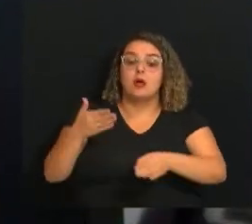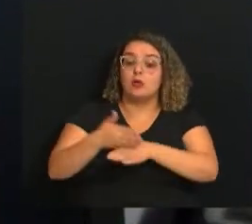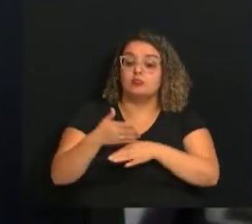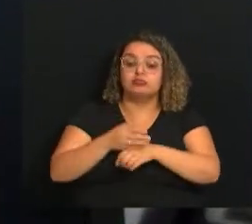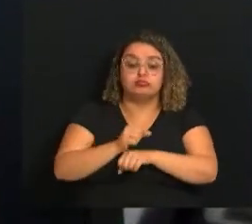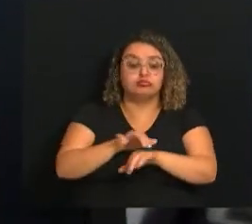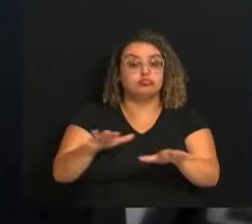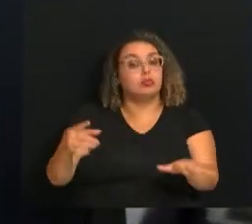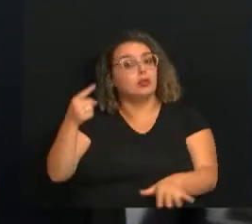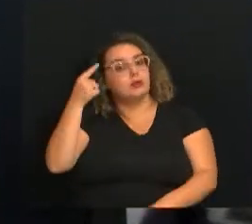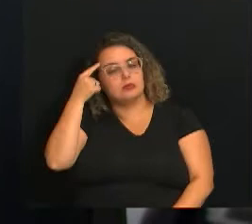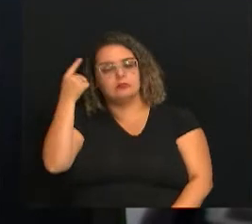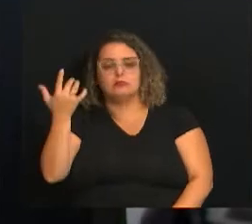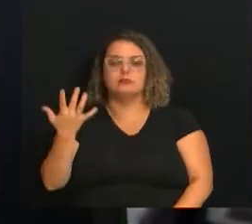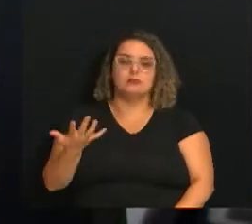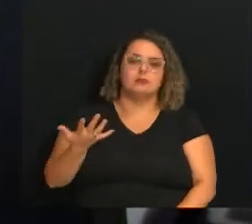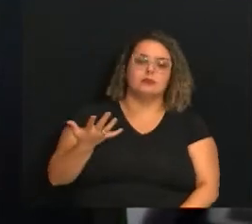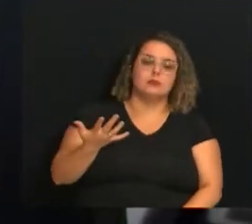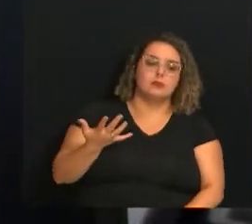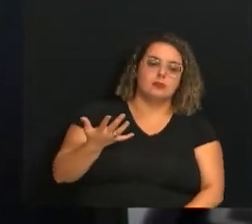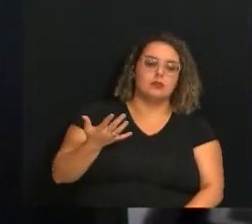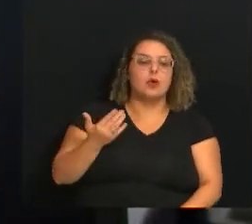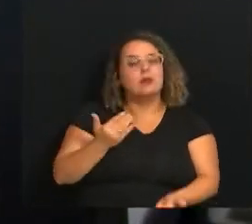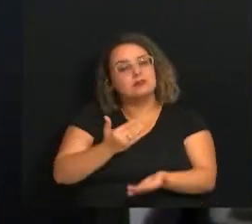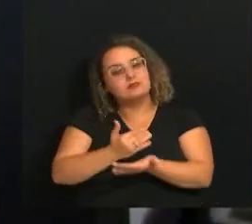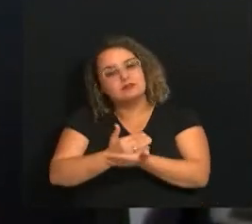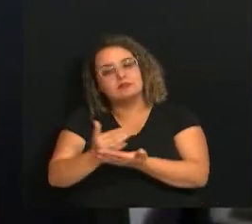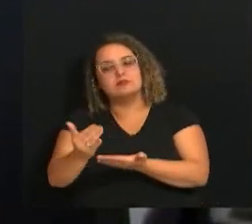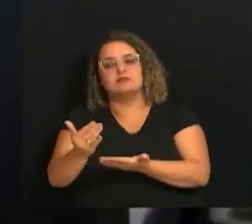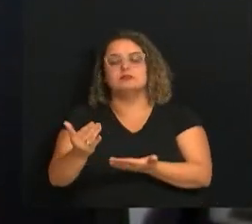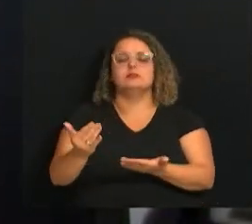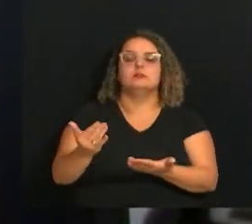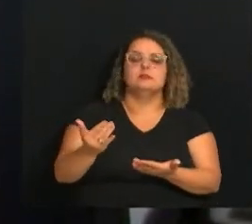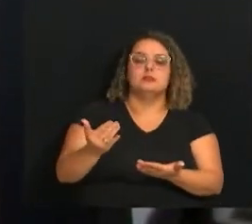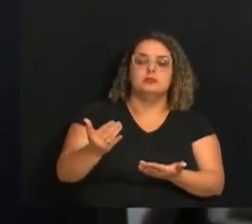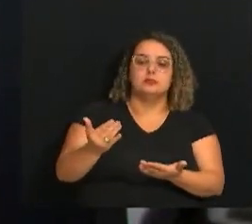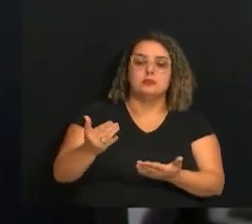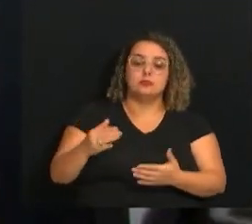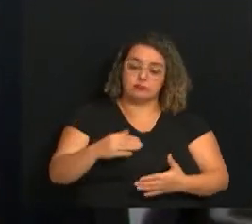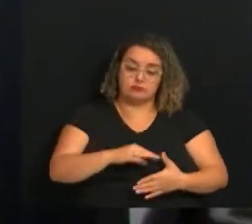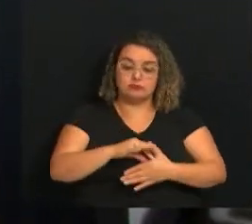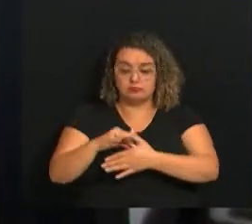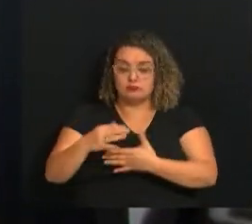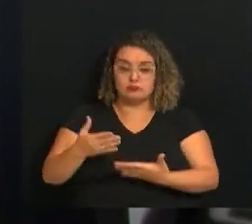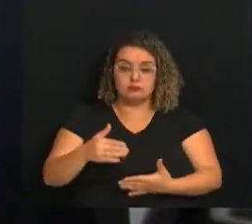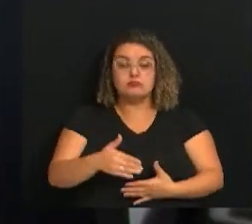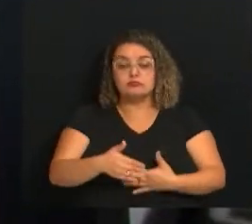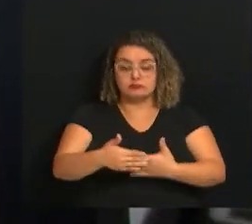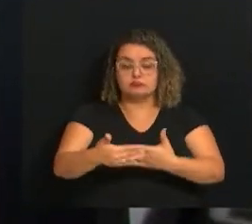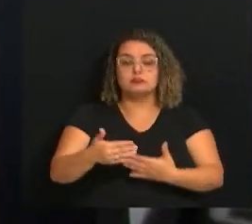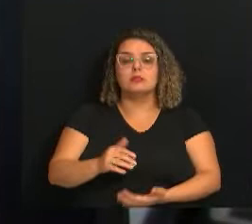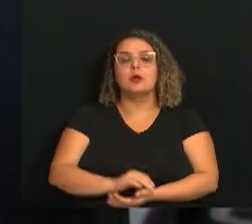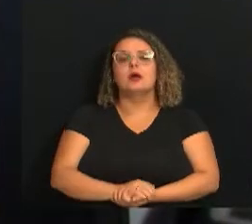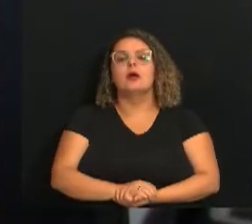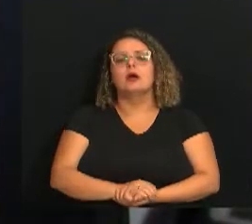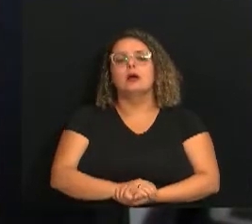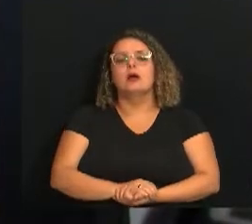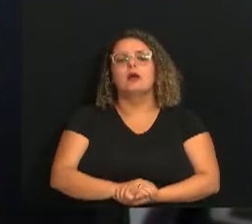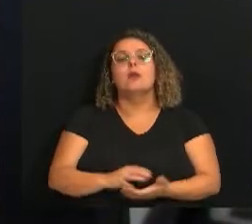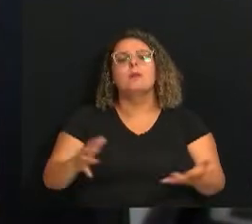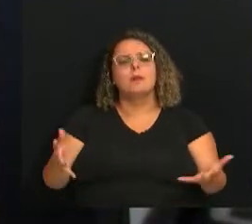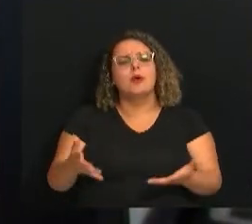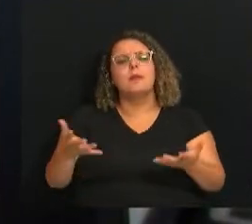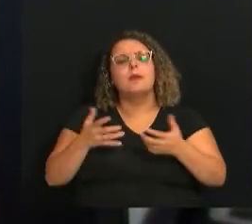imaginou logo de cara foi uma reunião inicial com a bancada do PT e o presidente da Frente Parlamentar. E essa questão ambiental, ela tem crescido muito,